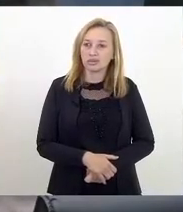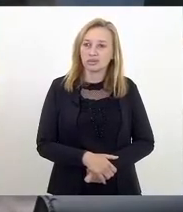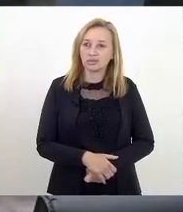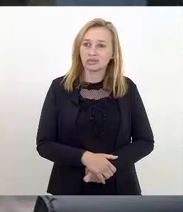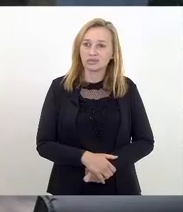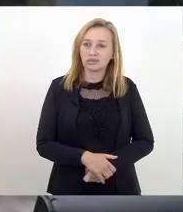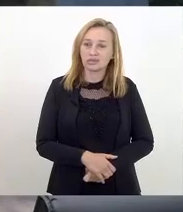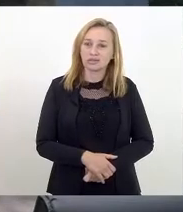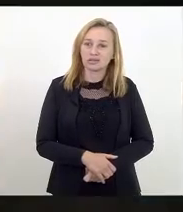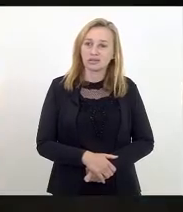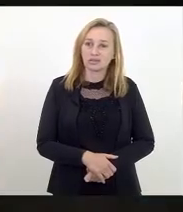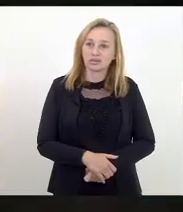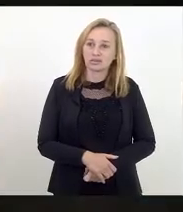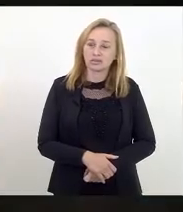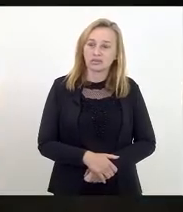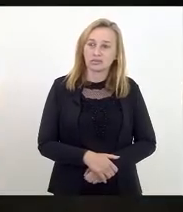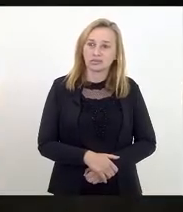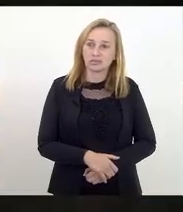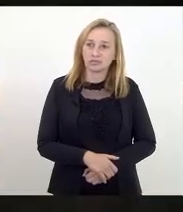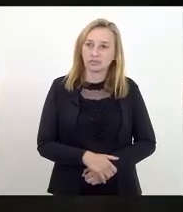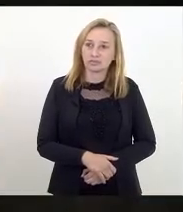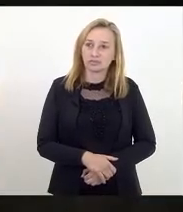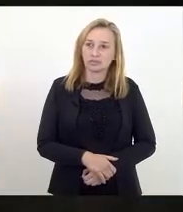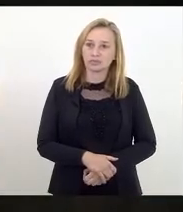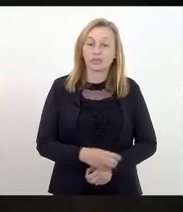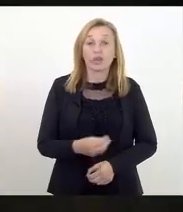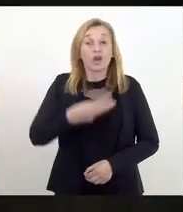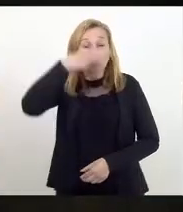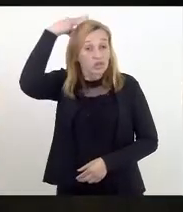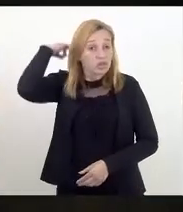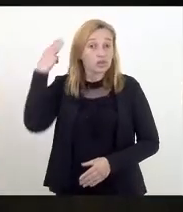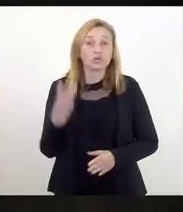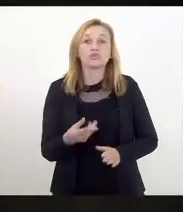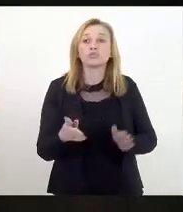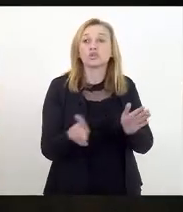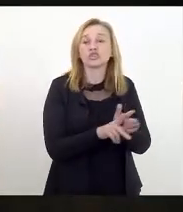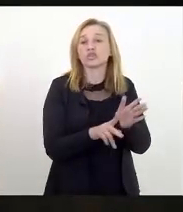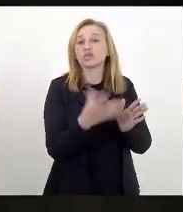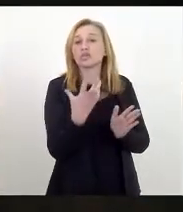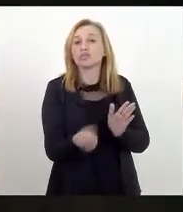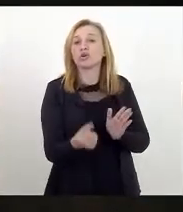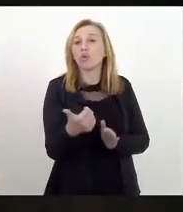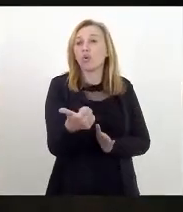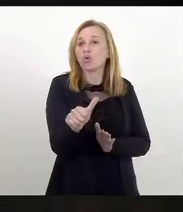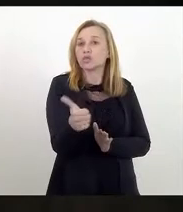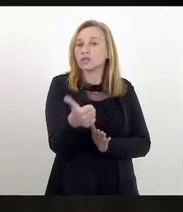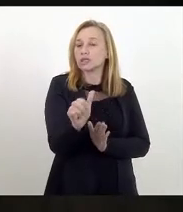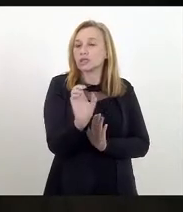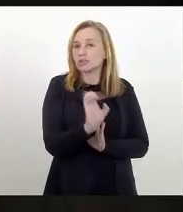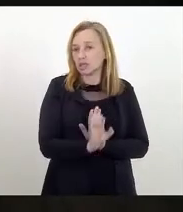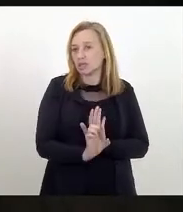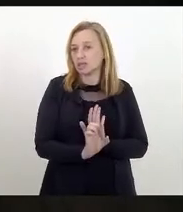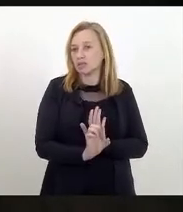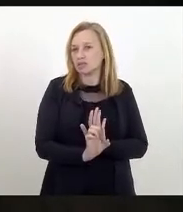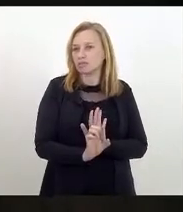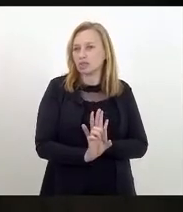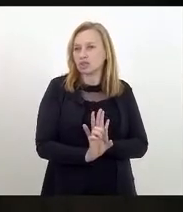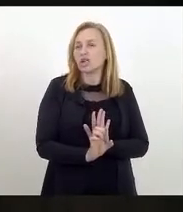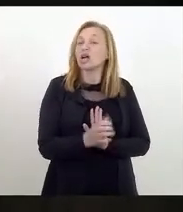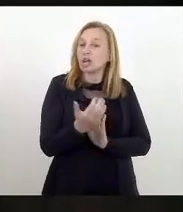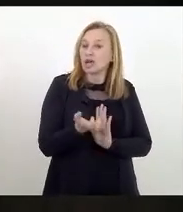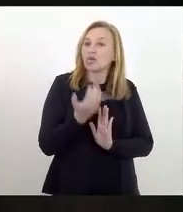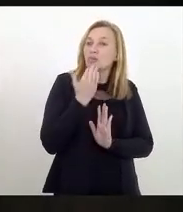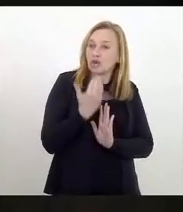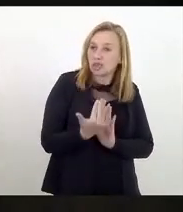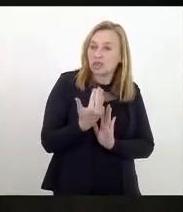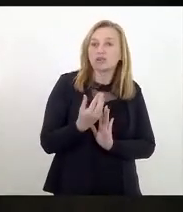Bem, Márcio, o projeto recebeu 11 emendas. Fizemos, quero pedir, fazer